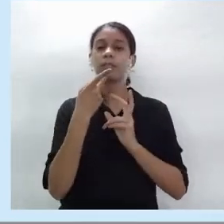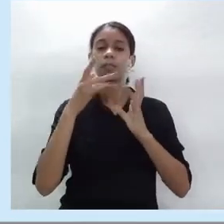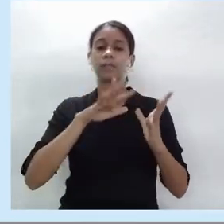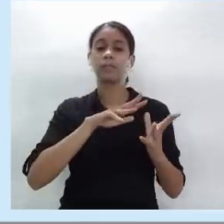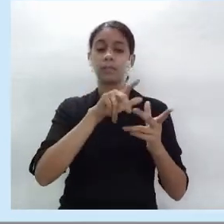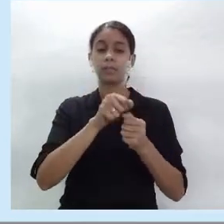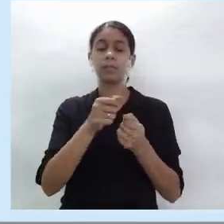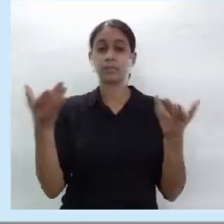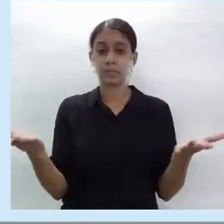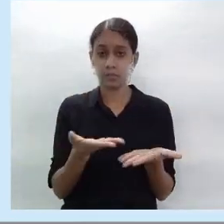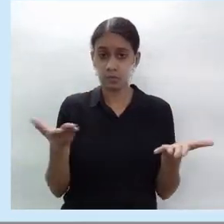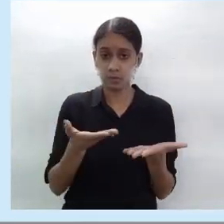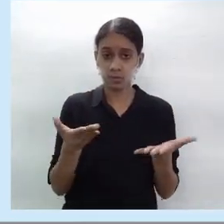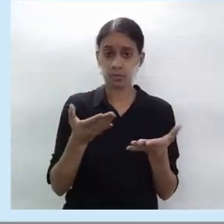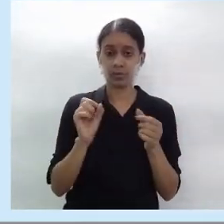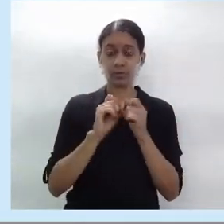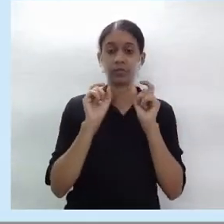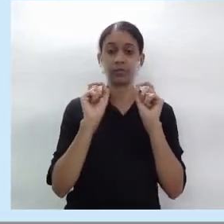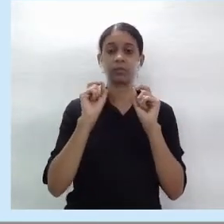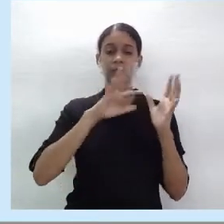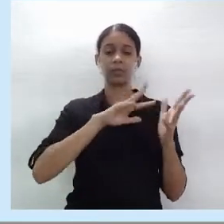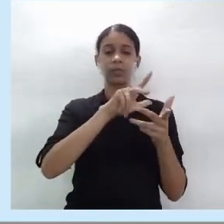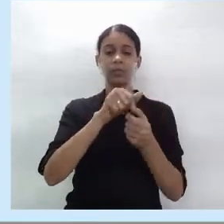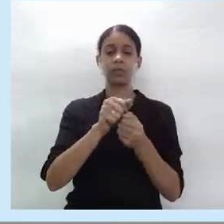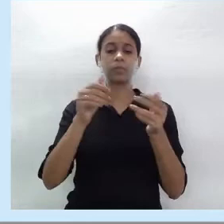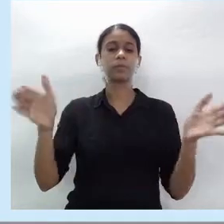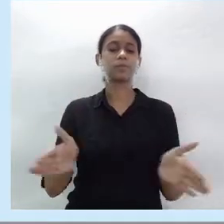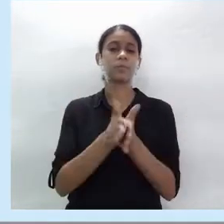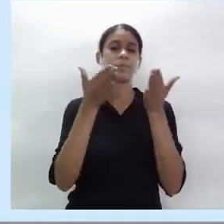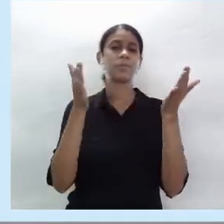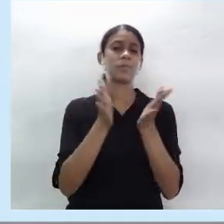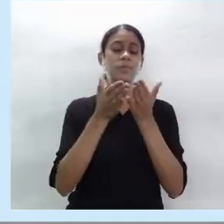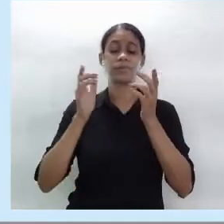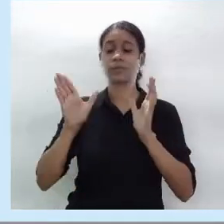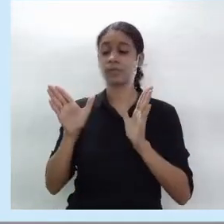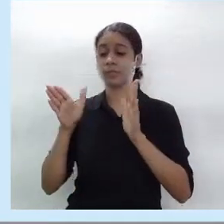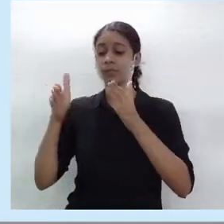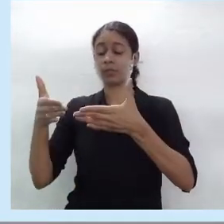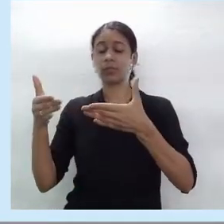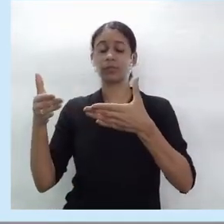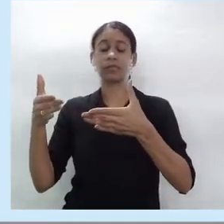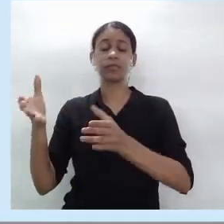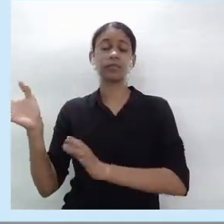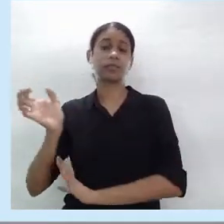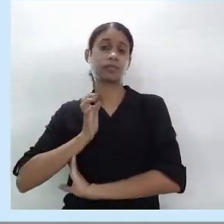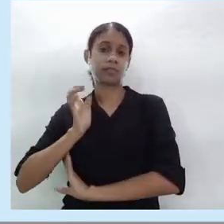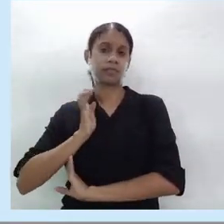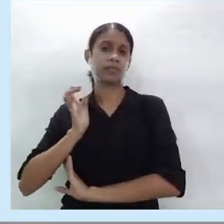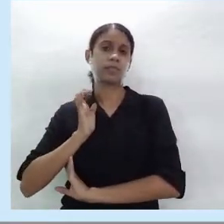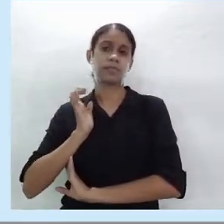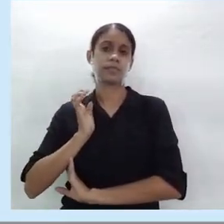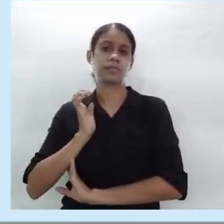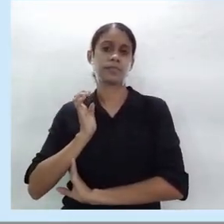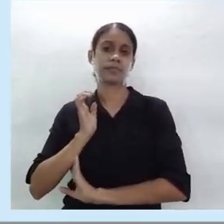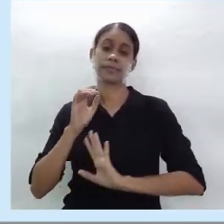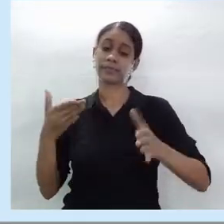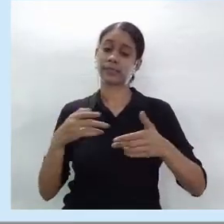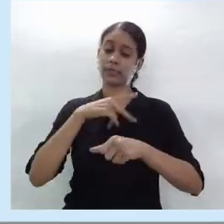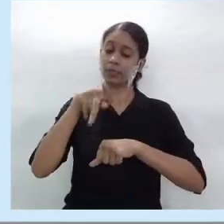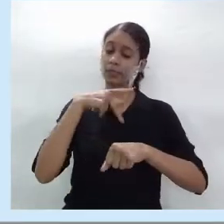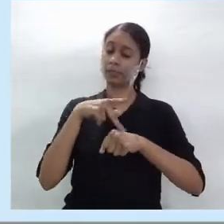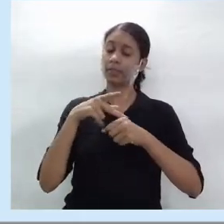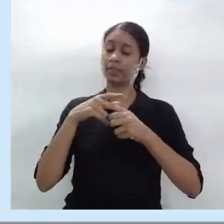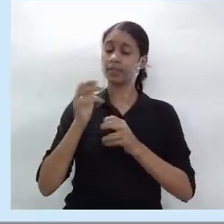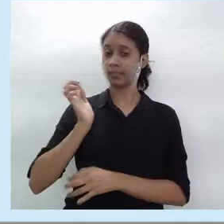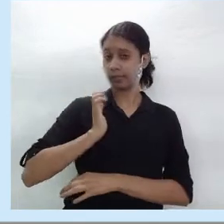globalização que globaliza a pobreza e concentra a riqueza. Então, para os países ricos e desenvolvidos,